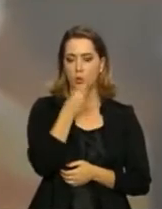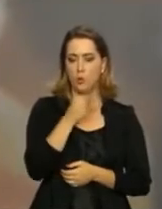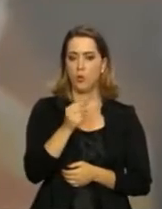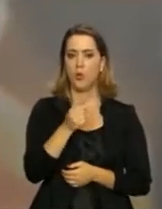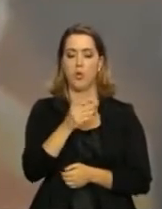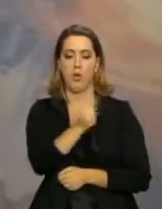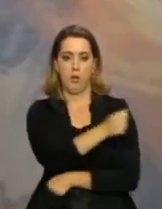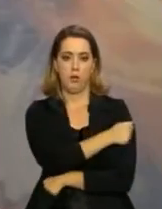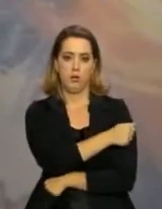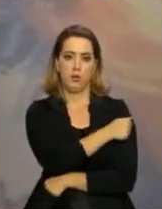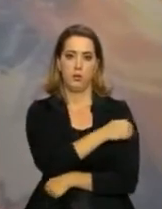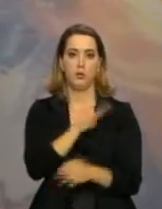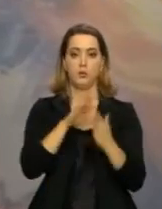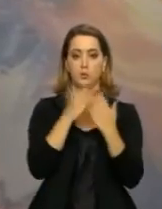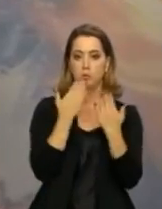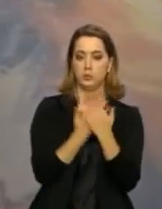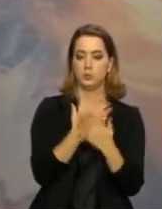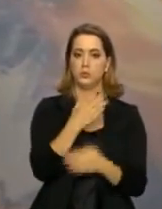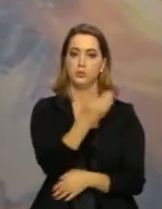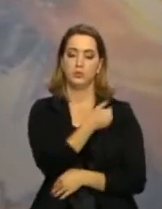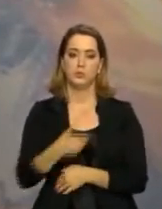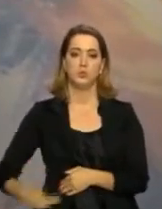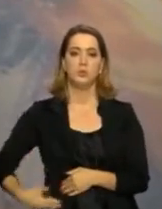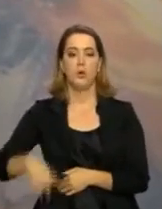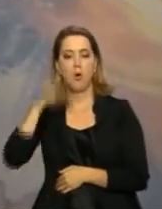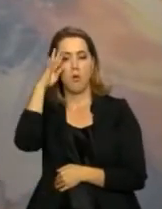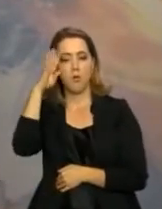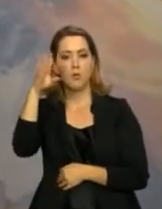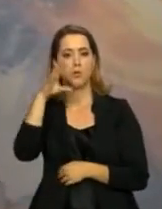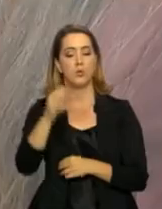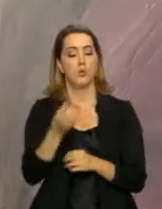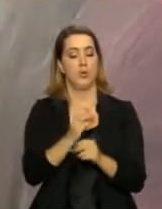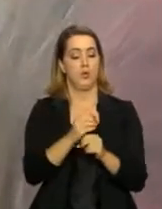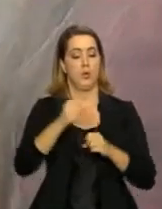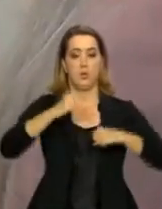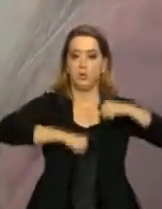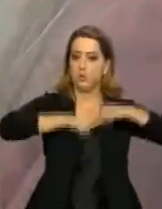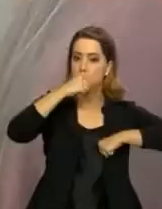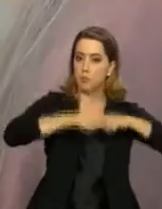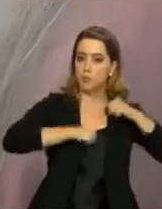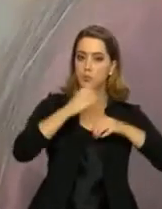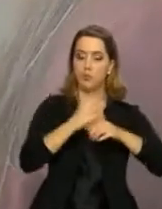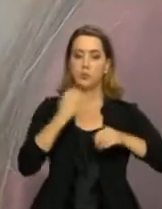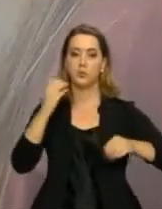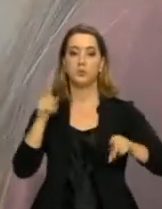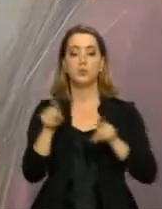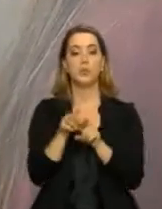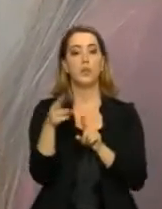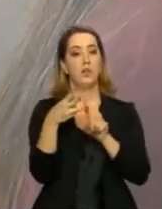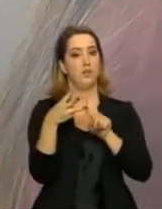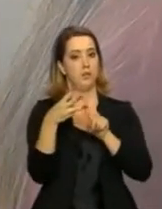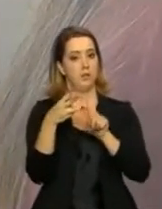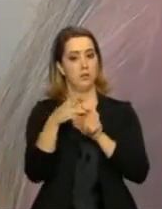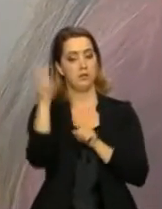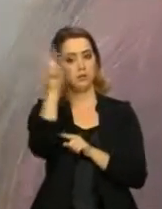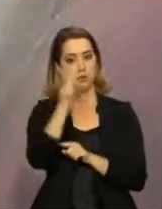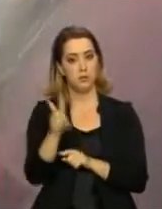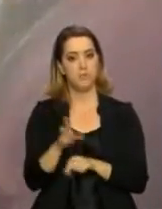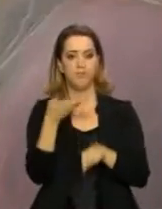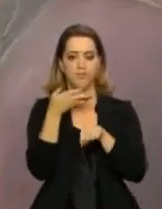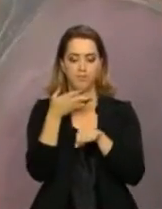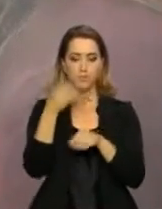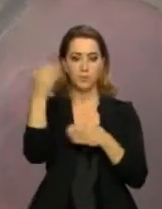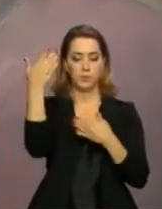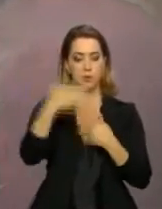escola pública e sonha em cursar engenharia mecânica. É a terceira vez que ele vai fazer a prova. Às vésperas